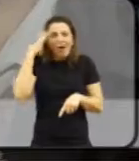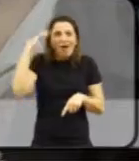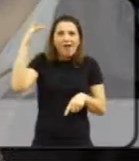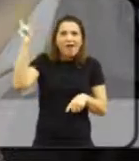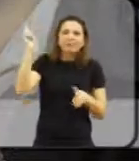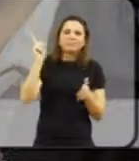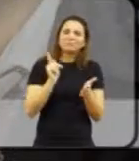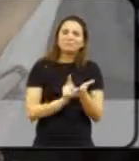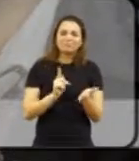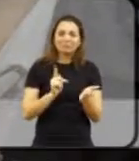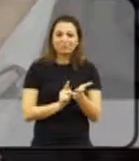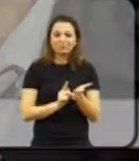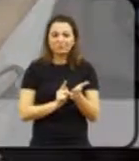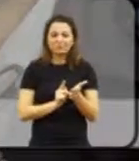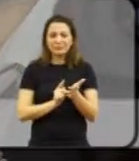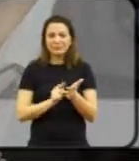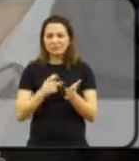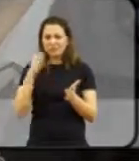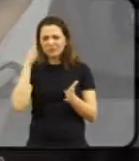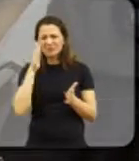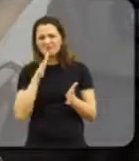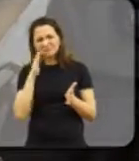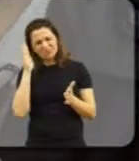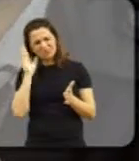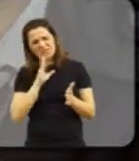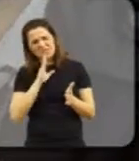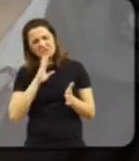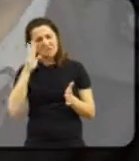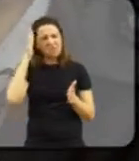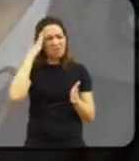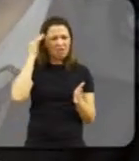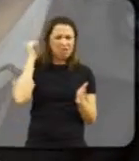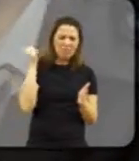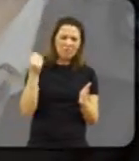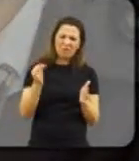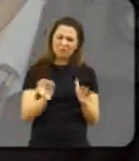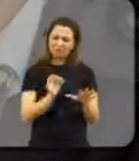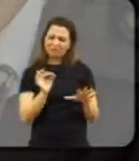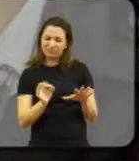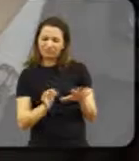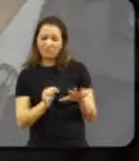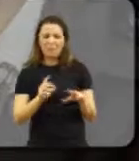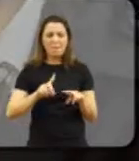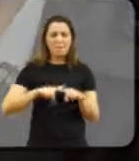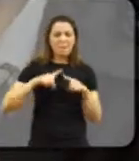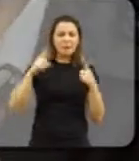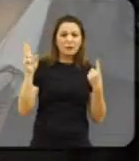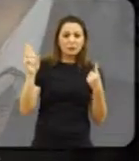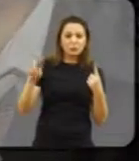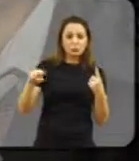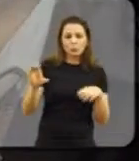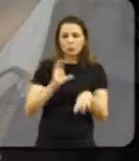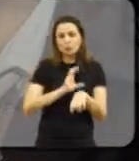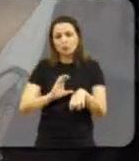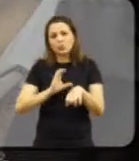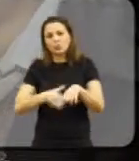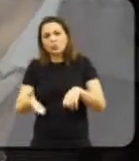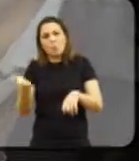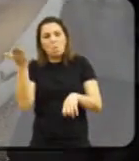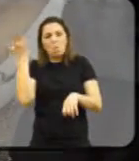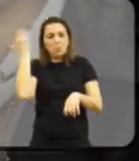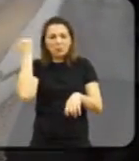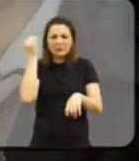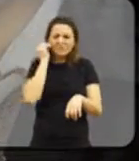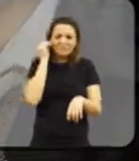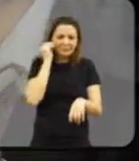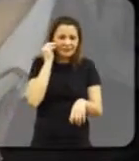sonho. Eu tinha uma certa noção de costura já, mas nunca em nenhum curso que eu